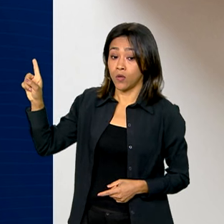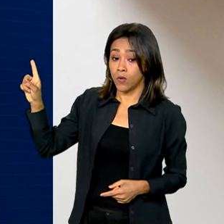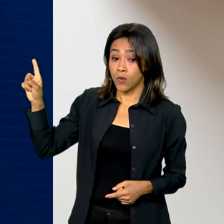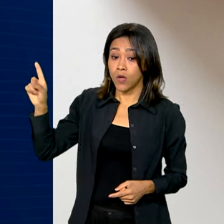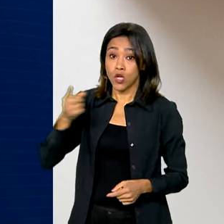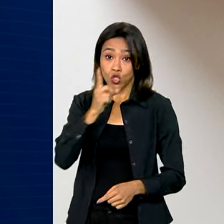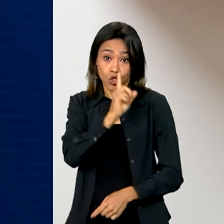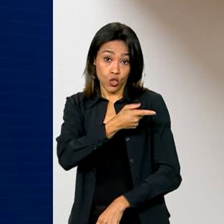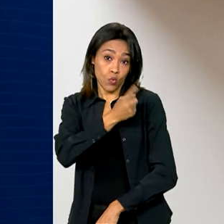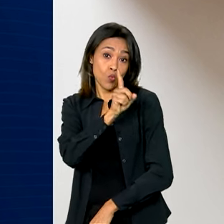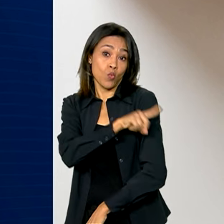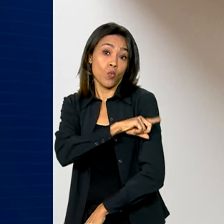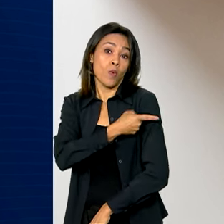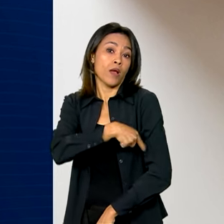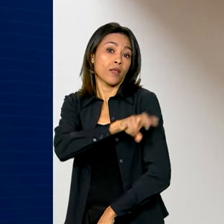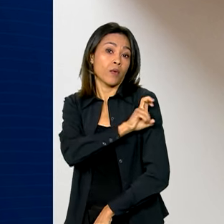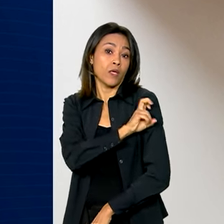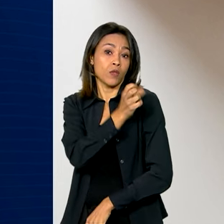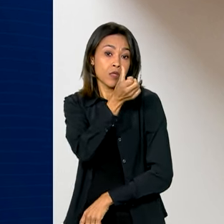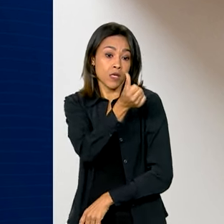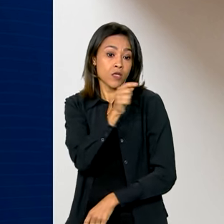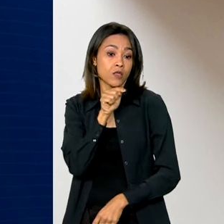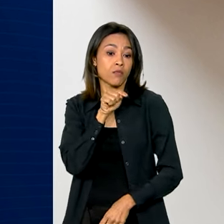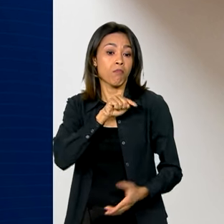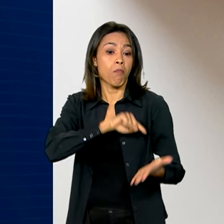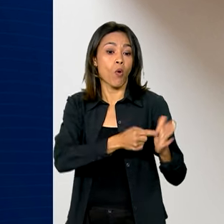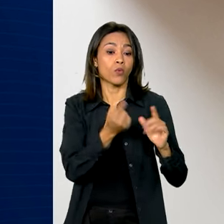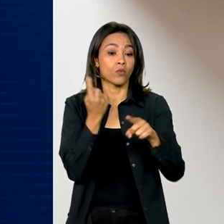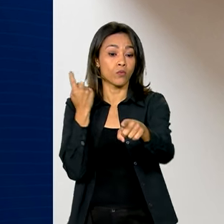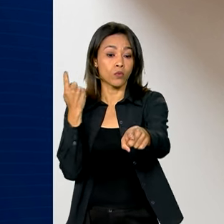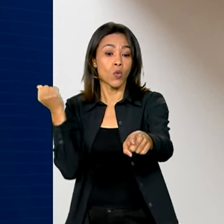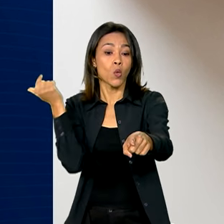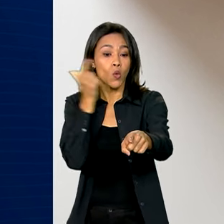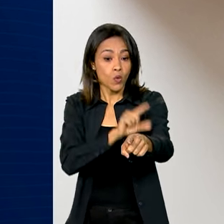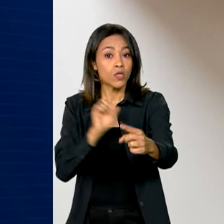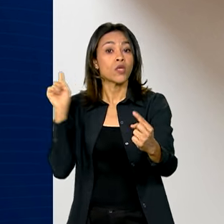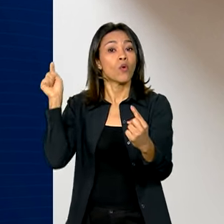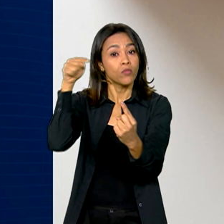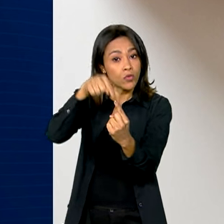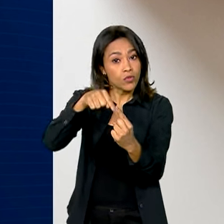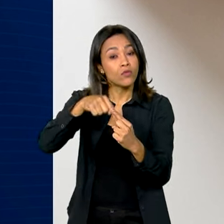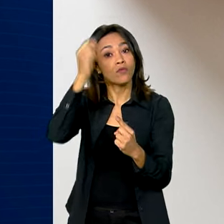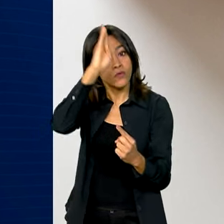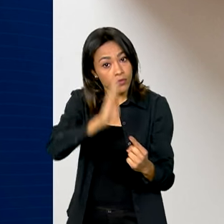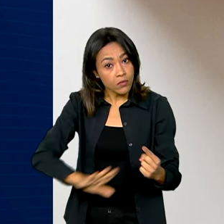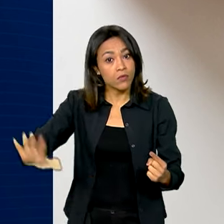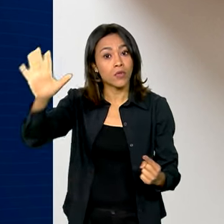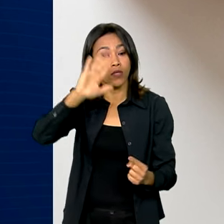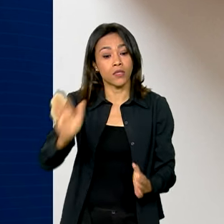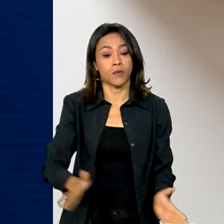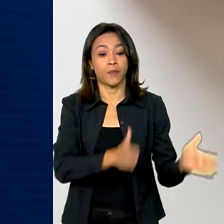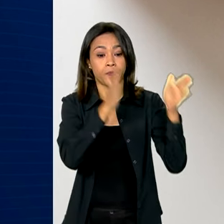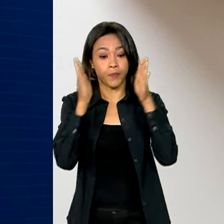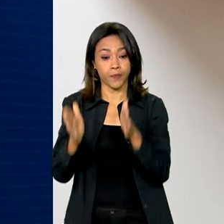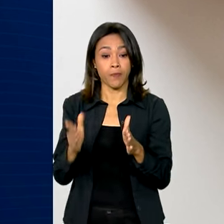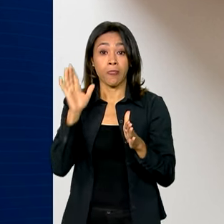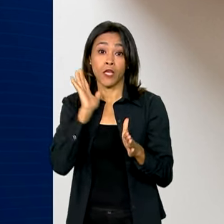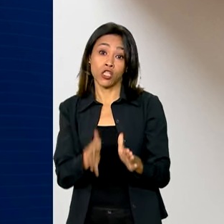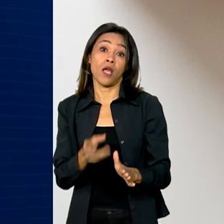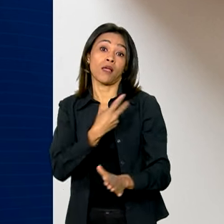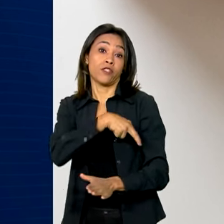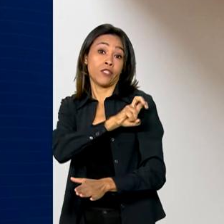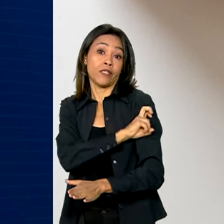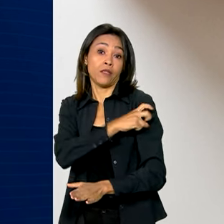5to ano do Ensino Fundamental atingindo a meta Nacional estabelecida nos anos finais do